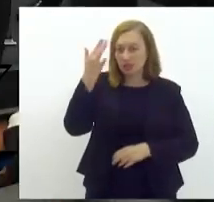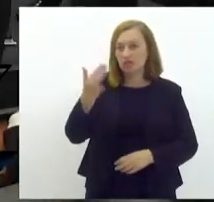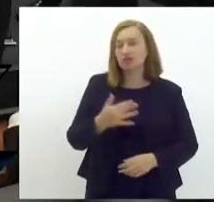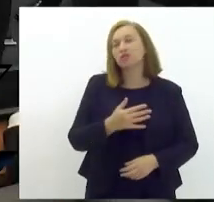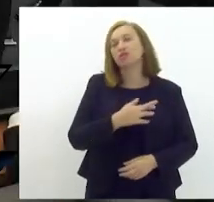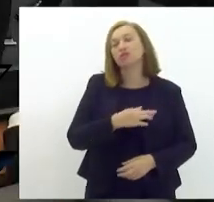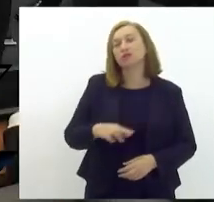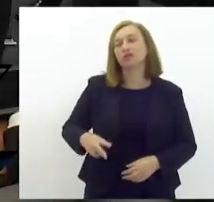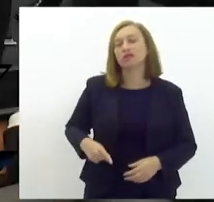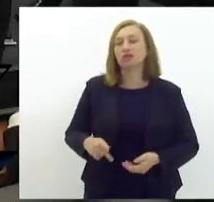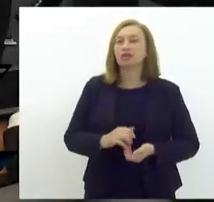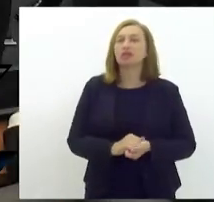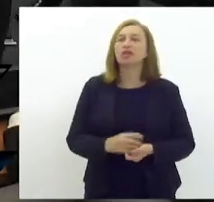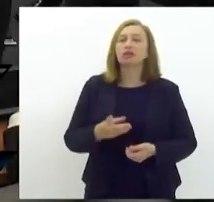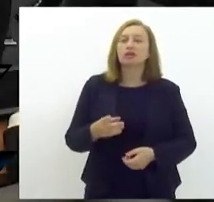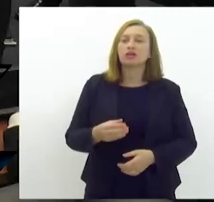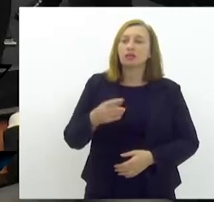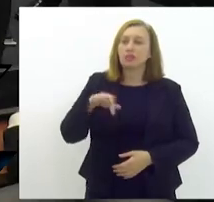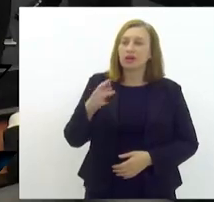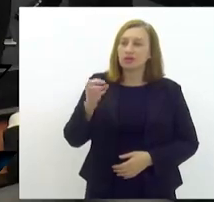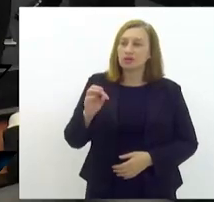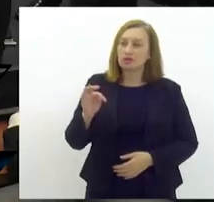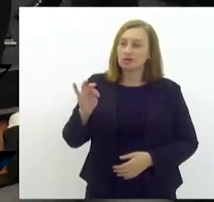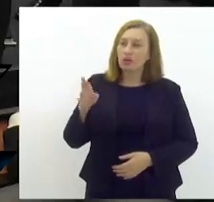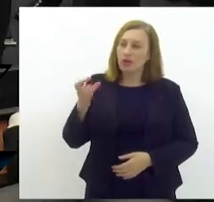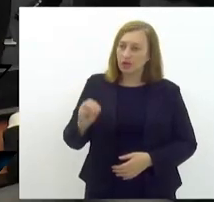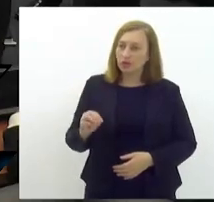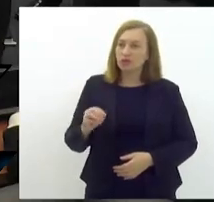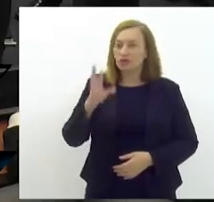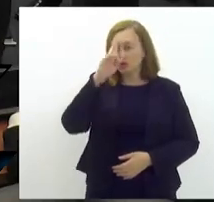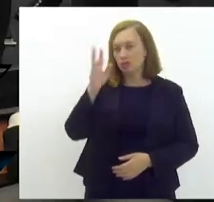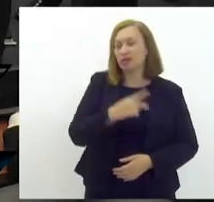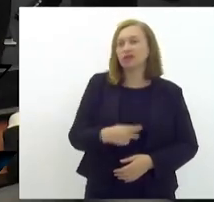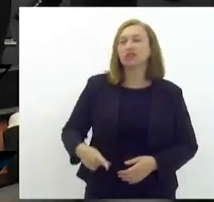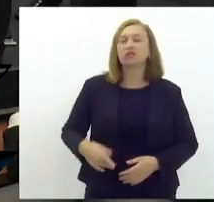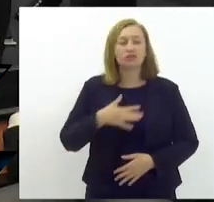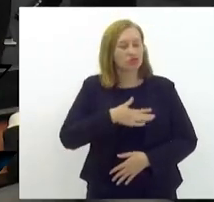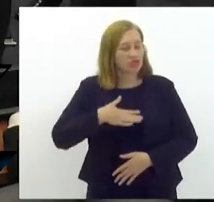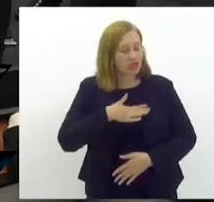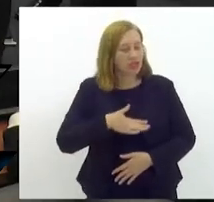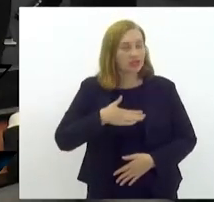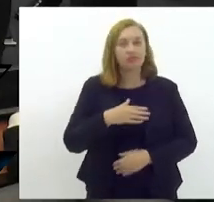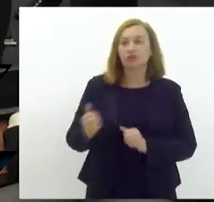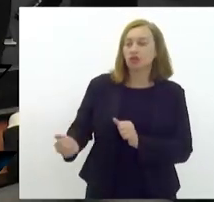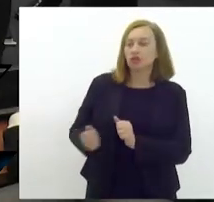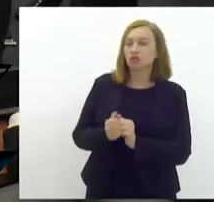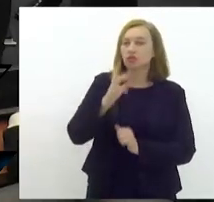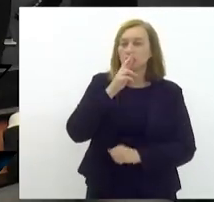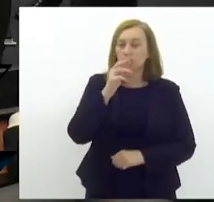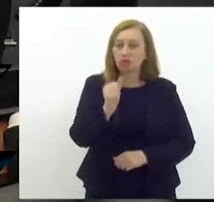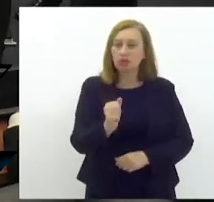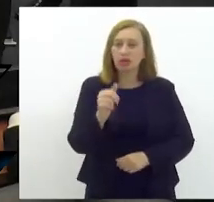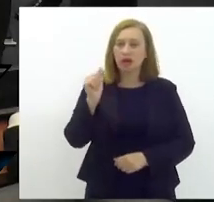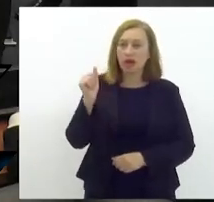Obrigado Deputado Márcio Gualberto senhor presidente Eu também gostaria de juntamente com Rodrigo Amorim Anderson Moraes